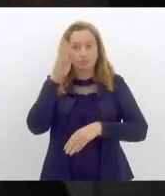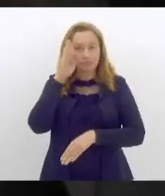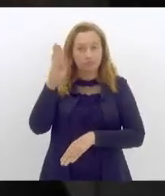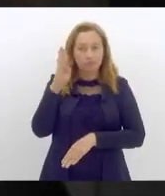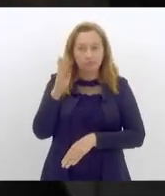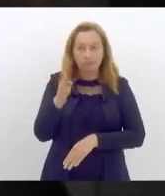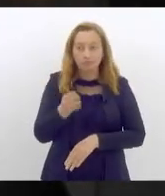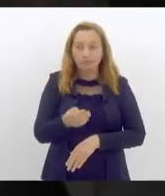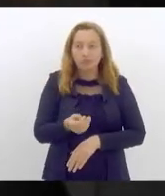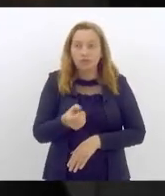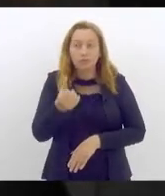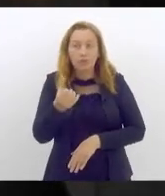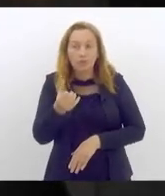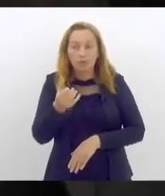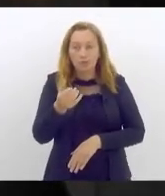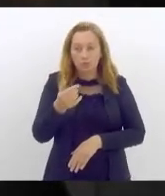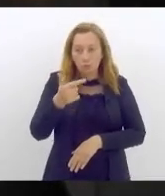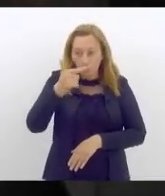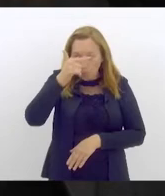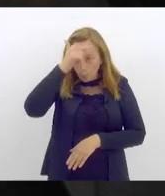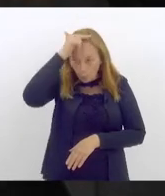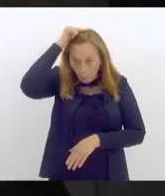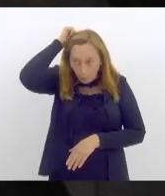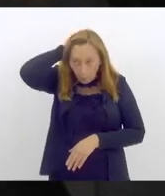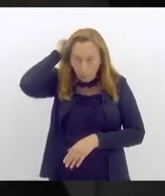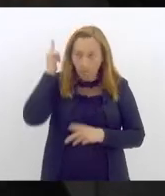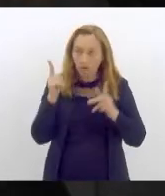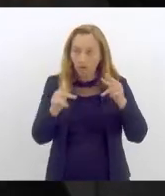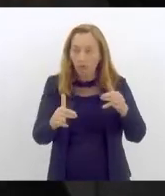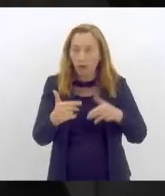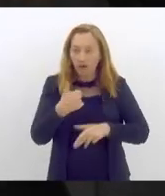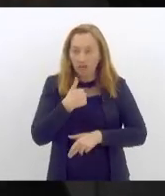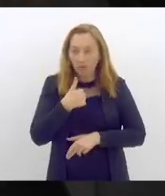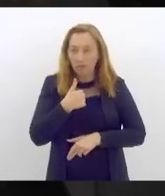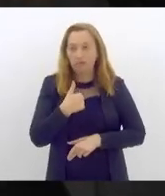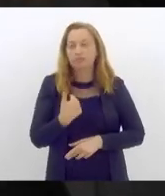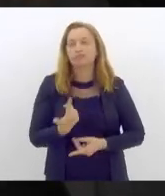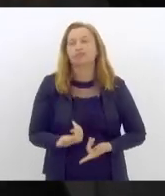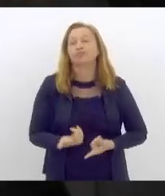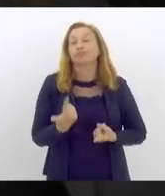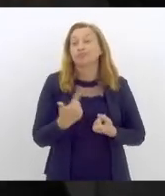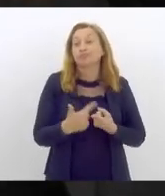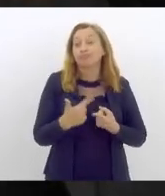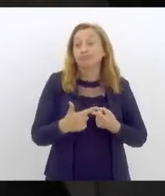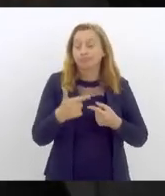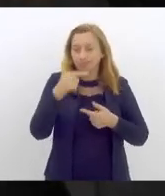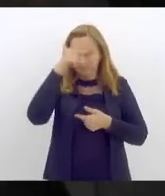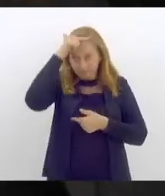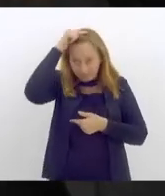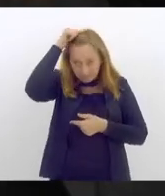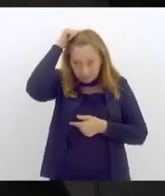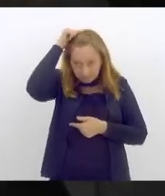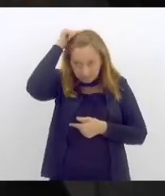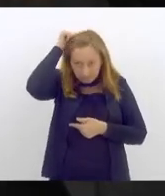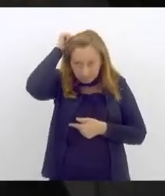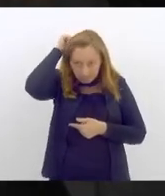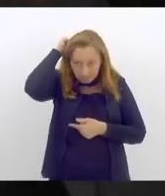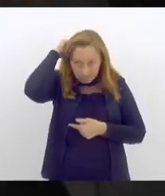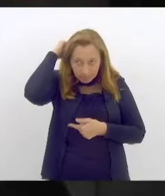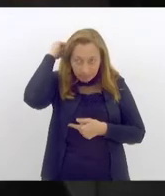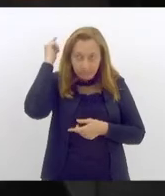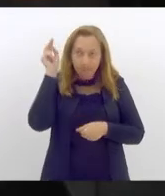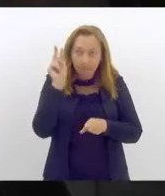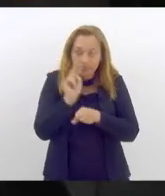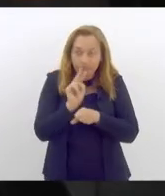tem pouco cabelo como eu porque a cabeça foi feita para ser